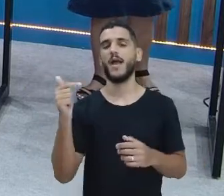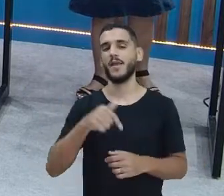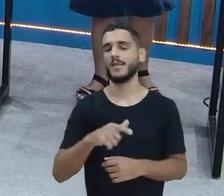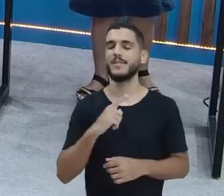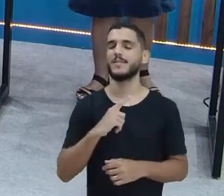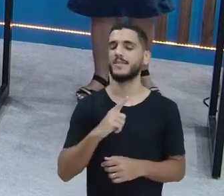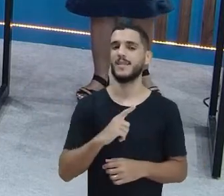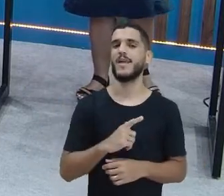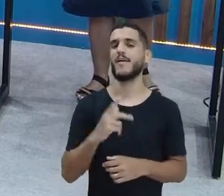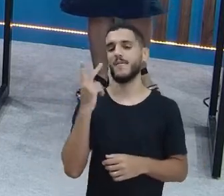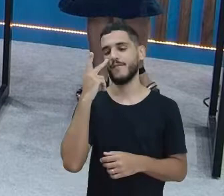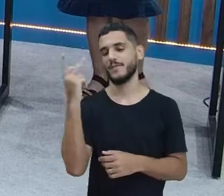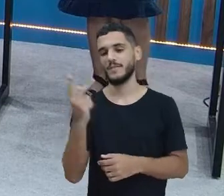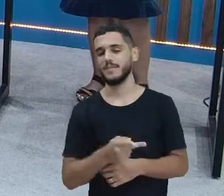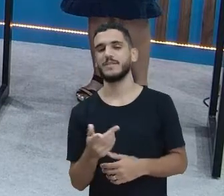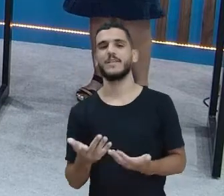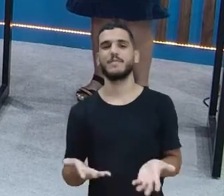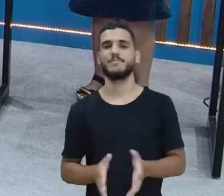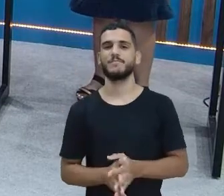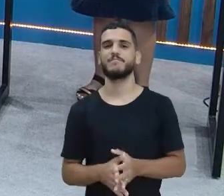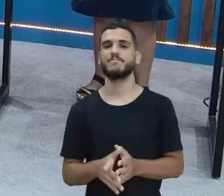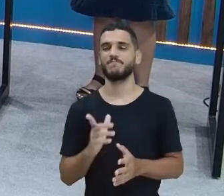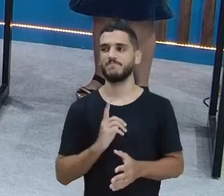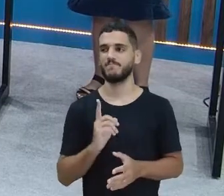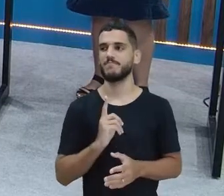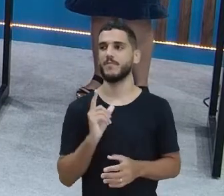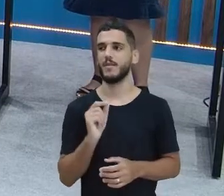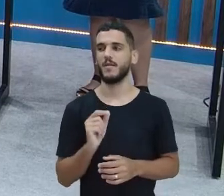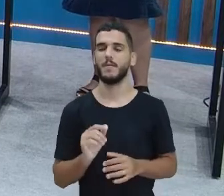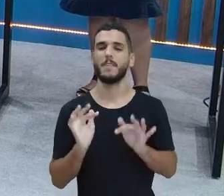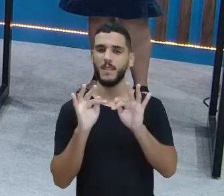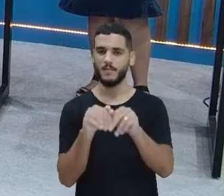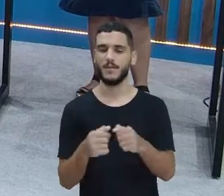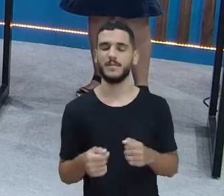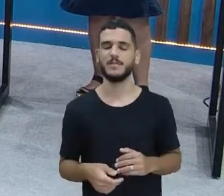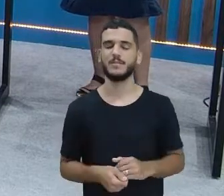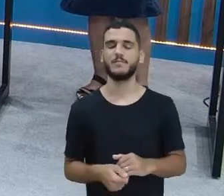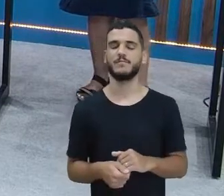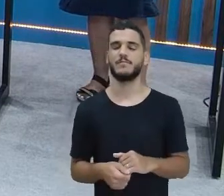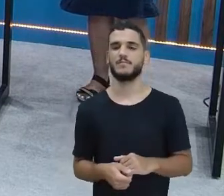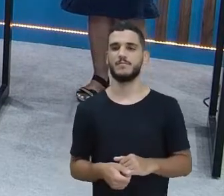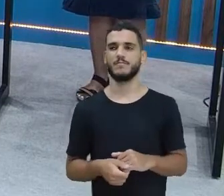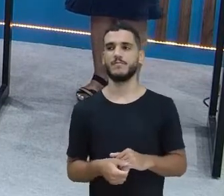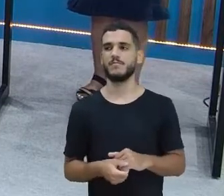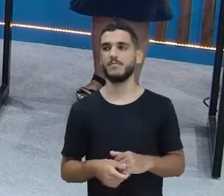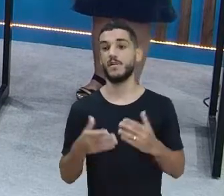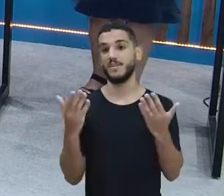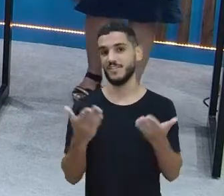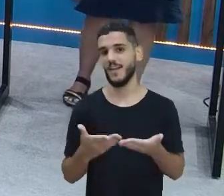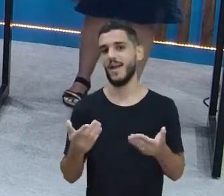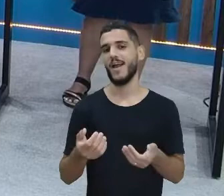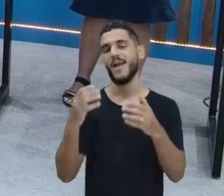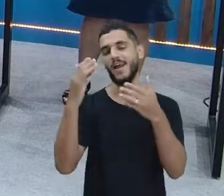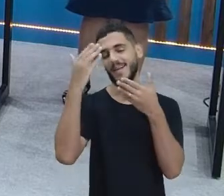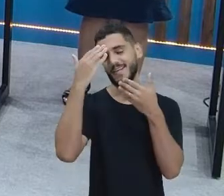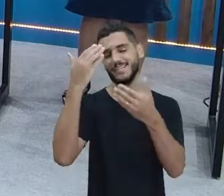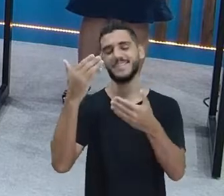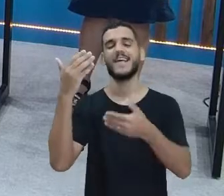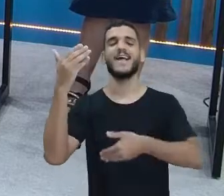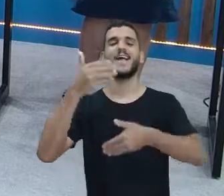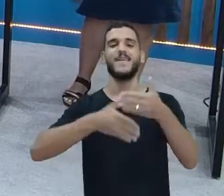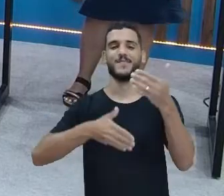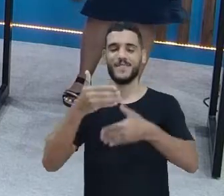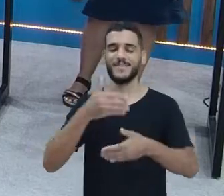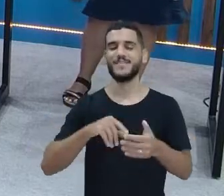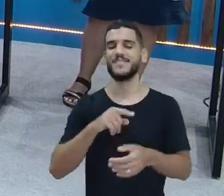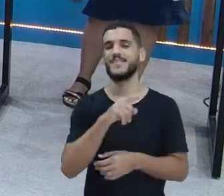então fez a diferença aqui. Vamos para a Espanha? A gente encerra com essa, né? Então, gente, já quero agradecer a vocês a presença, a